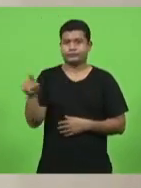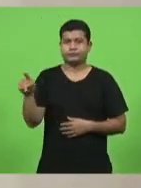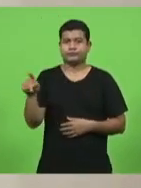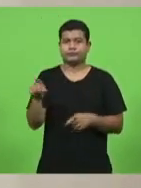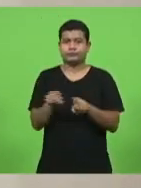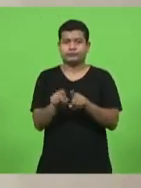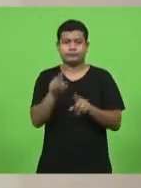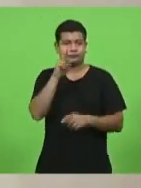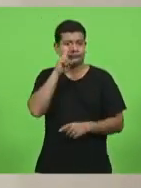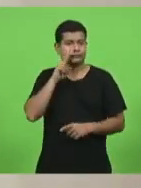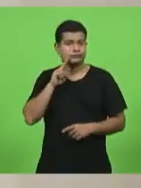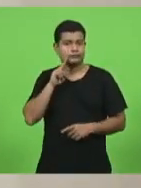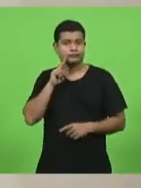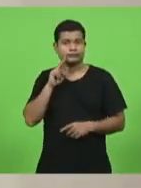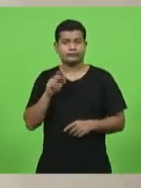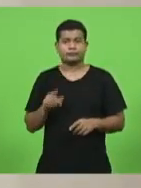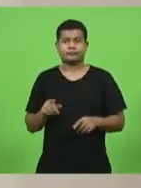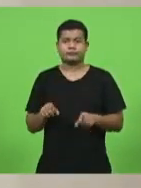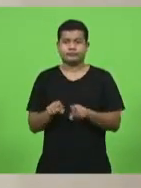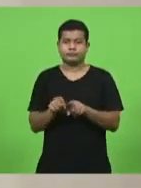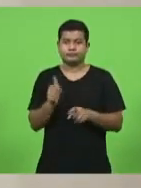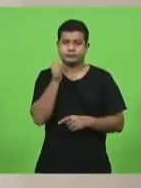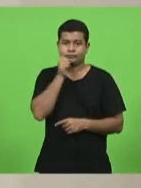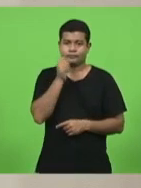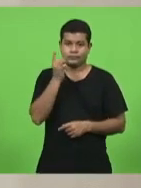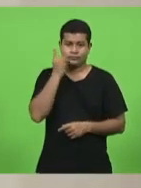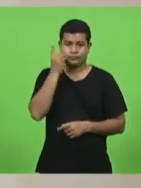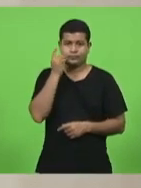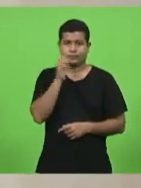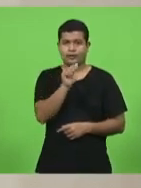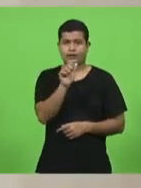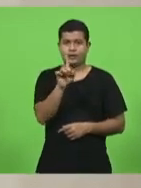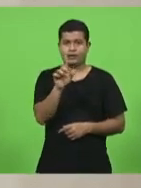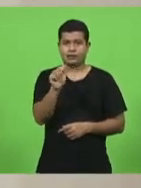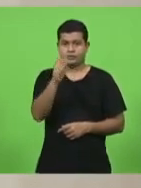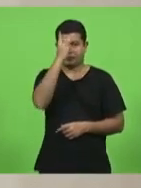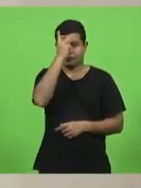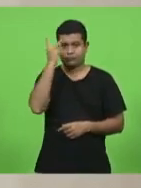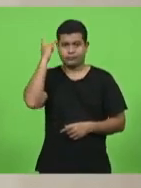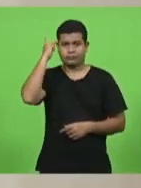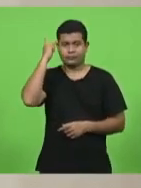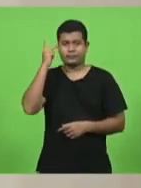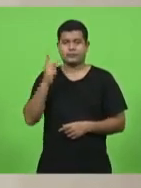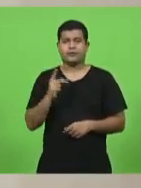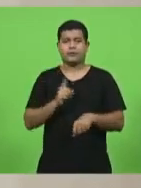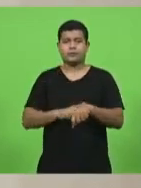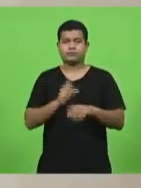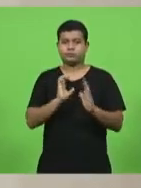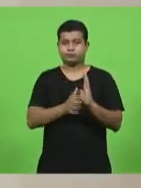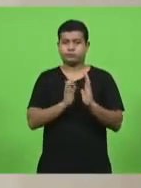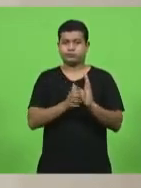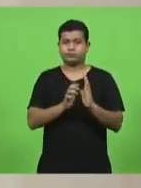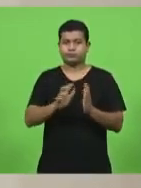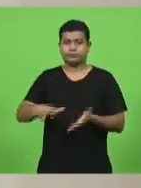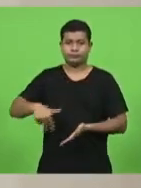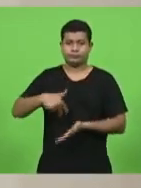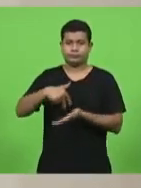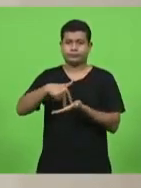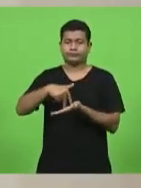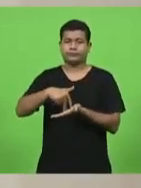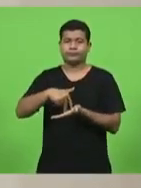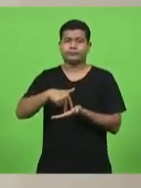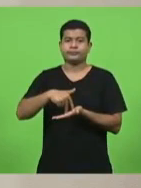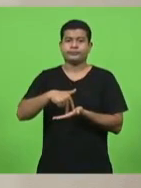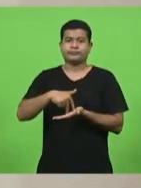e Ivan Nats, bem como as senhoras deputadas Ada de Luca e Paulinha. Grande expediente. Nesse horário, destinado aos partidos